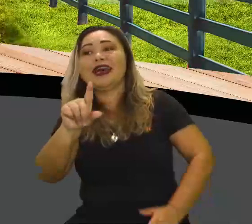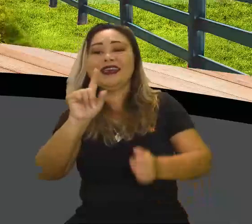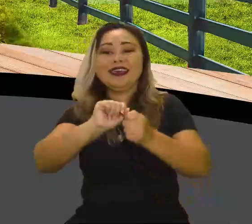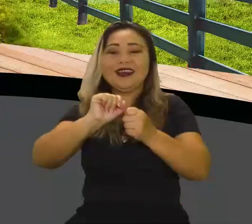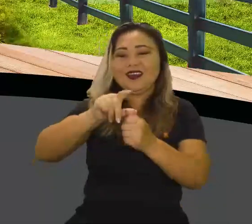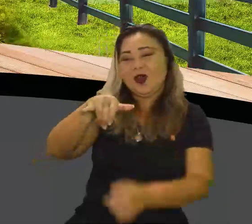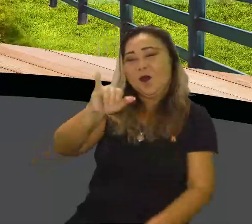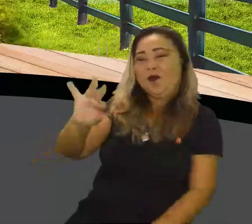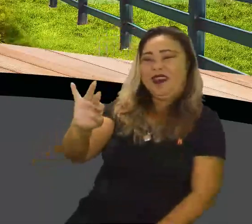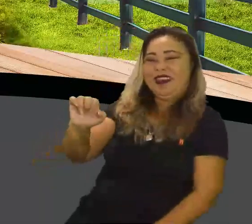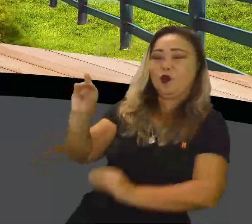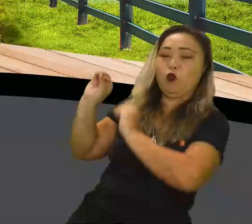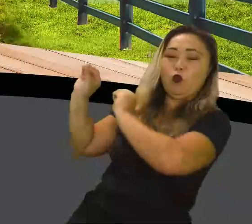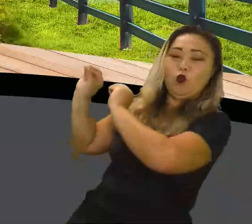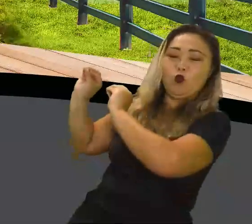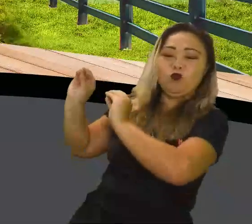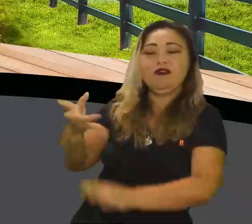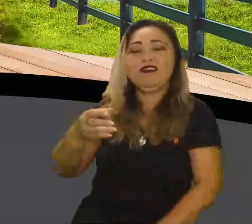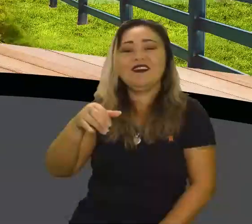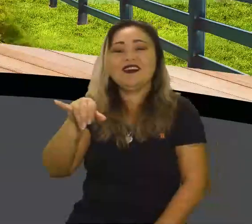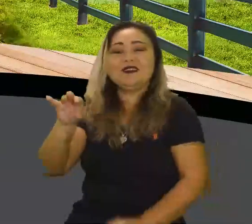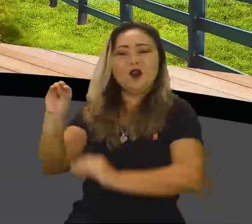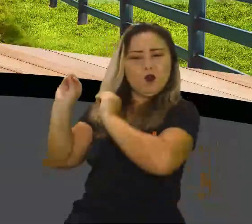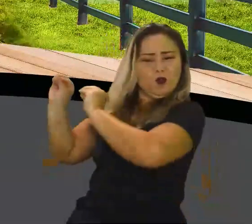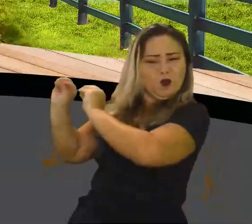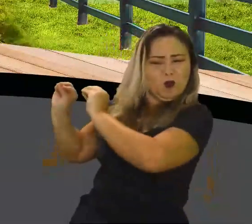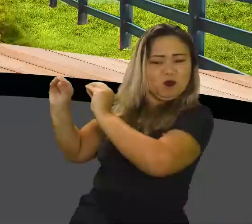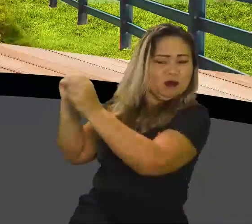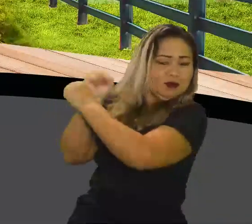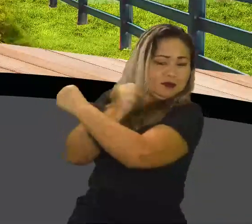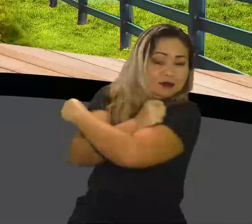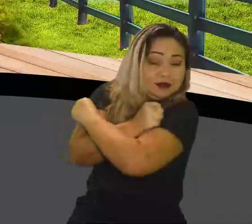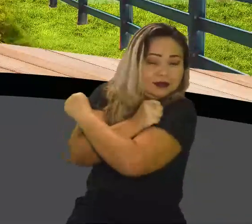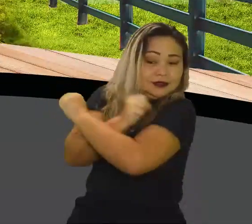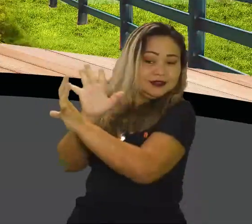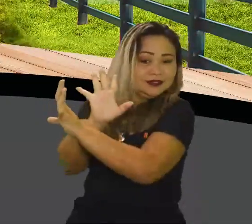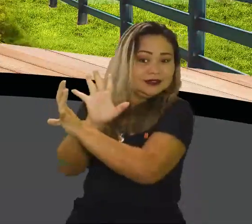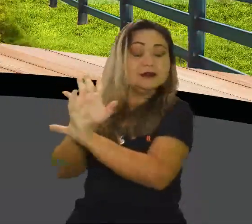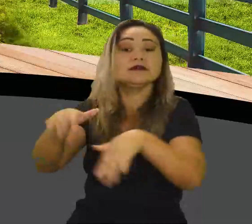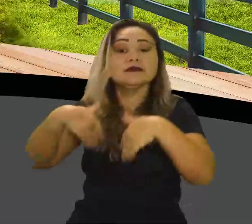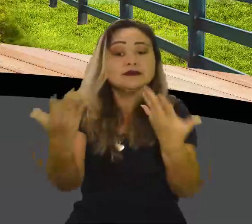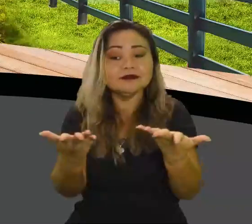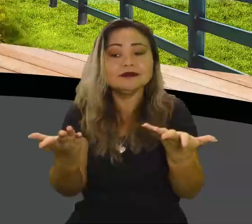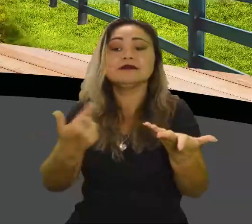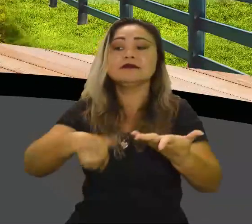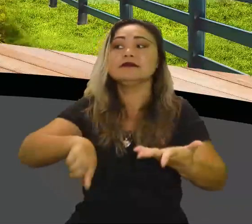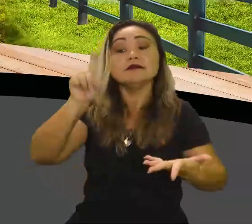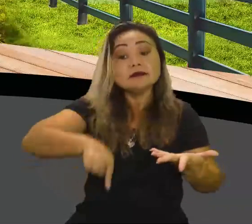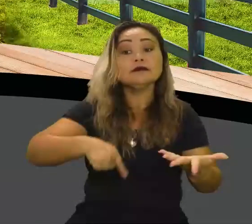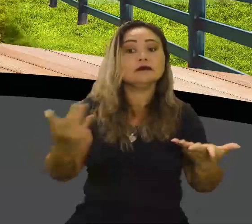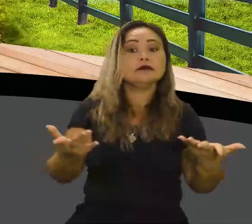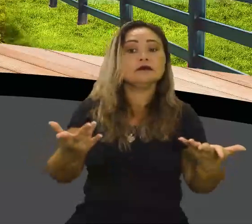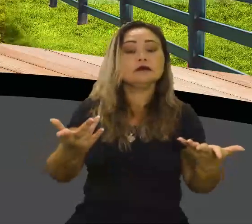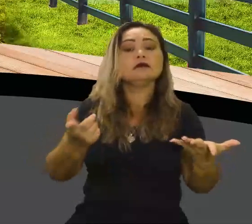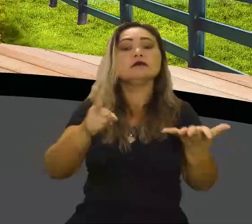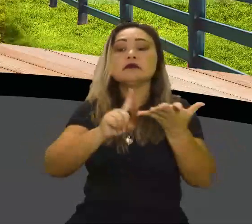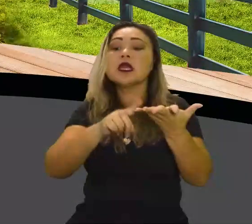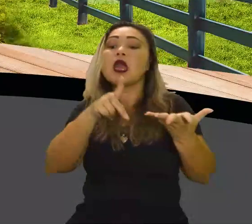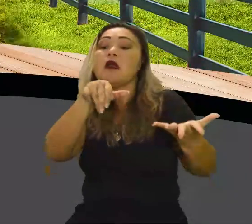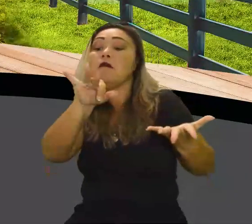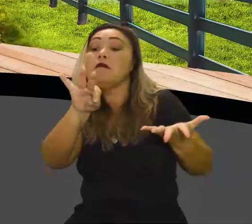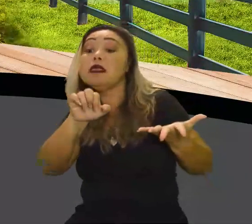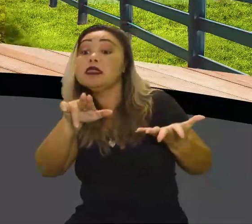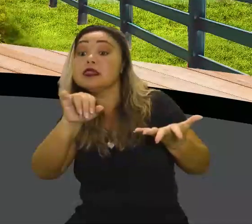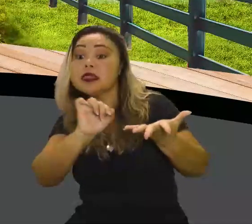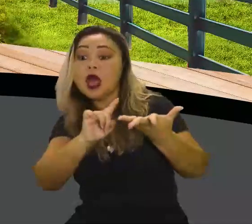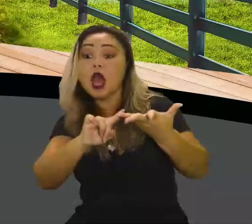Você é um amor, meu anjo. Ai, se eu pudesse, eu te agarrava agora. Isso mesmo. Tanto da pitaia,